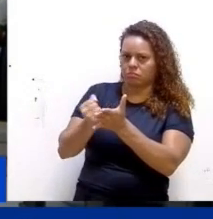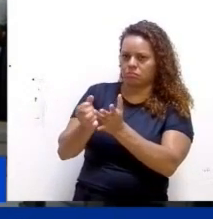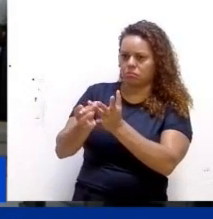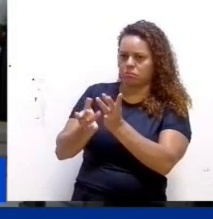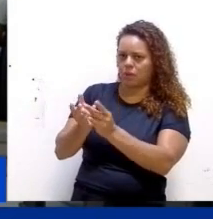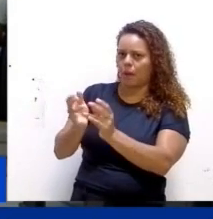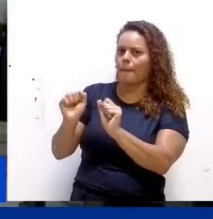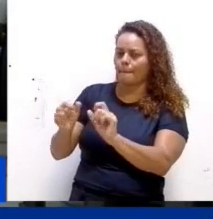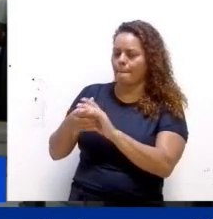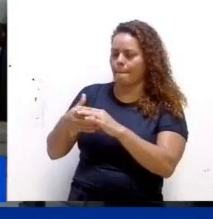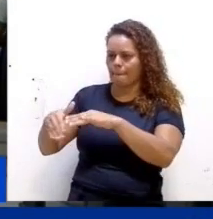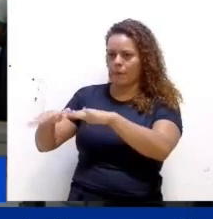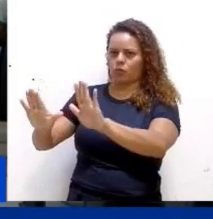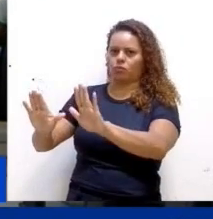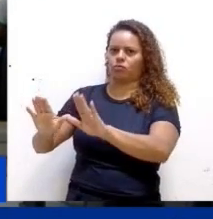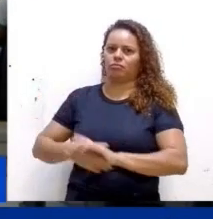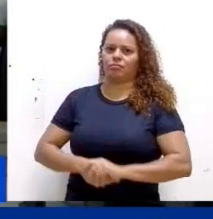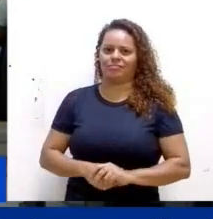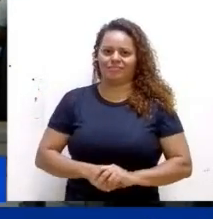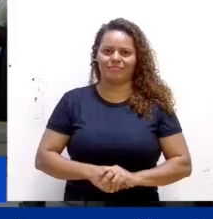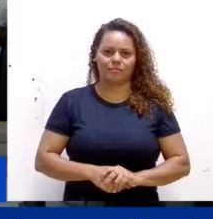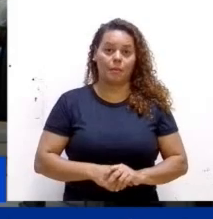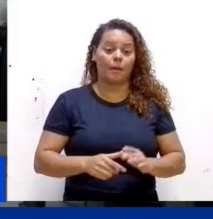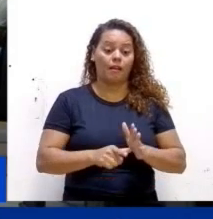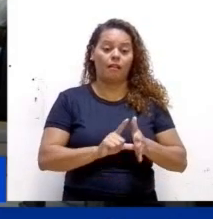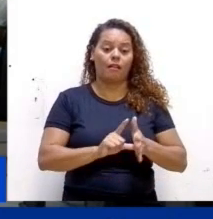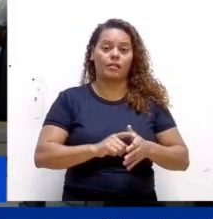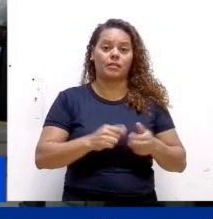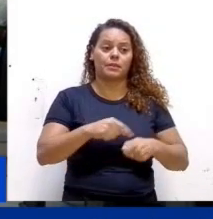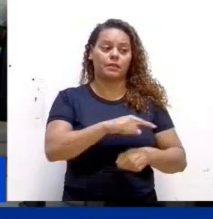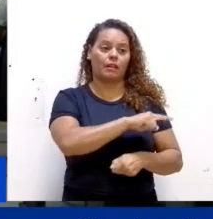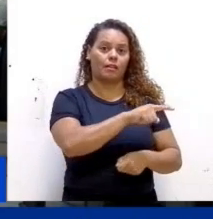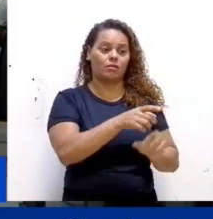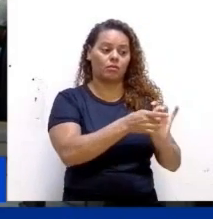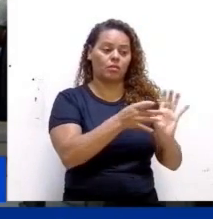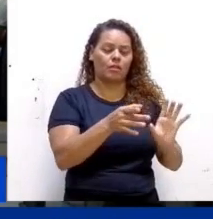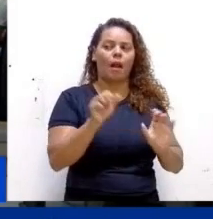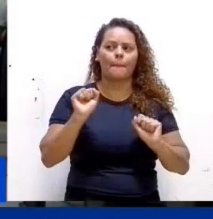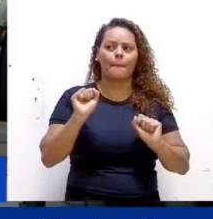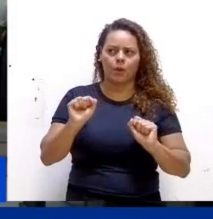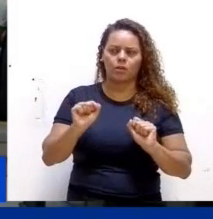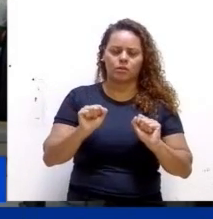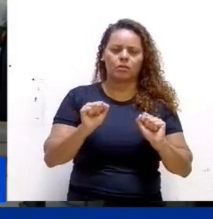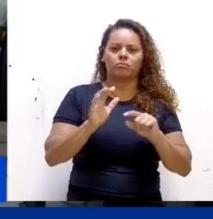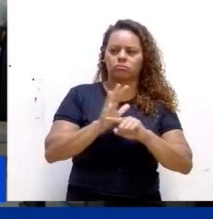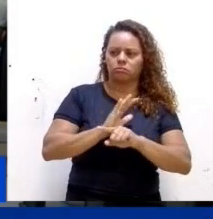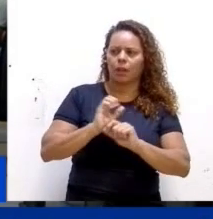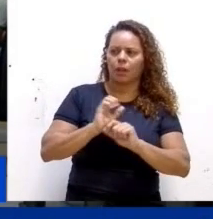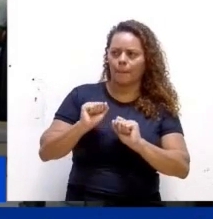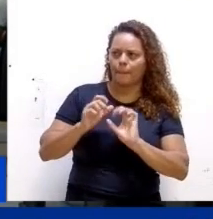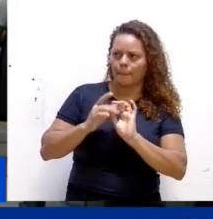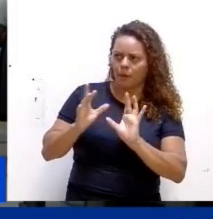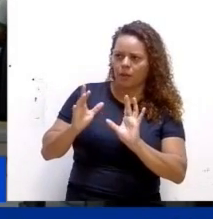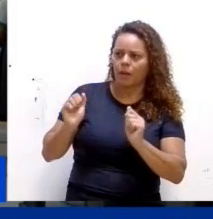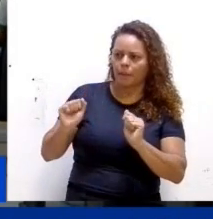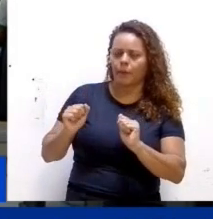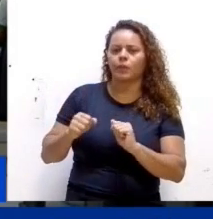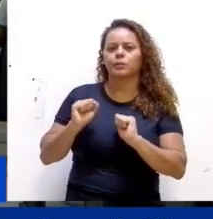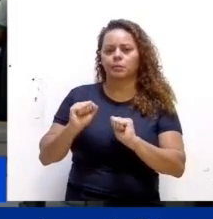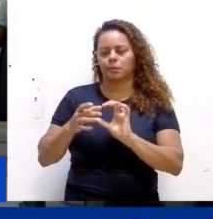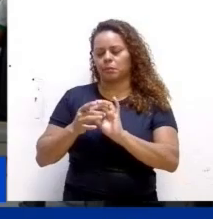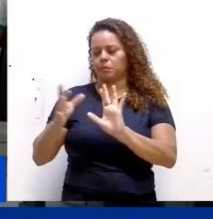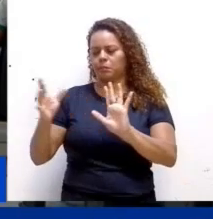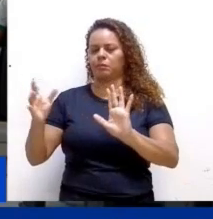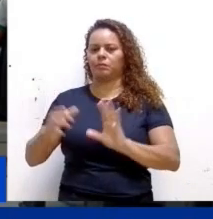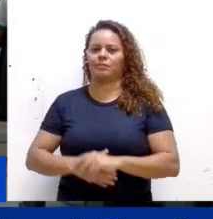Só com 18 anos que você não precisa mais de autorização dos pais. Com 18 anos, quando você tem a capacidade civil plena, você